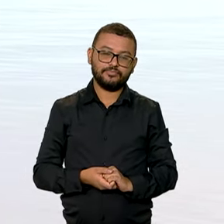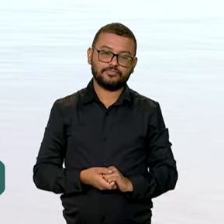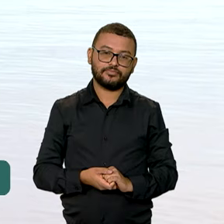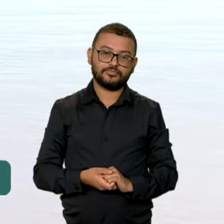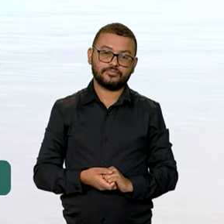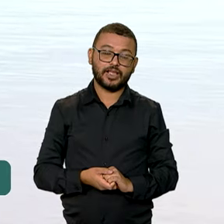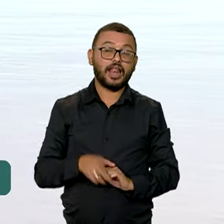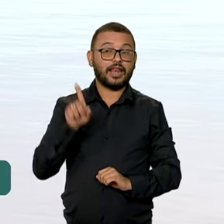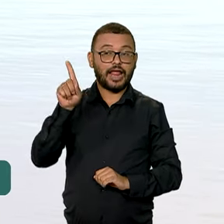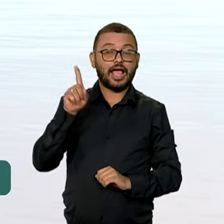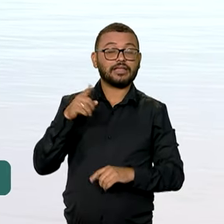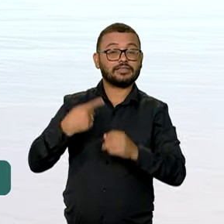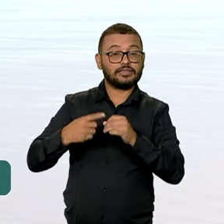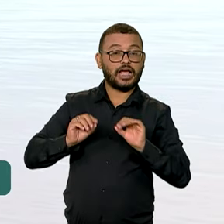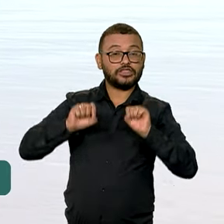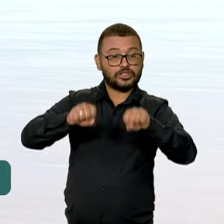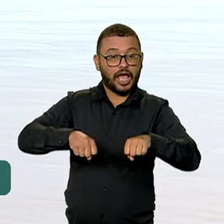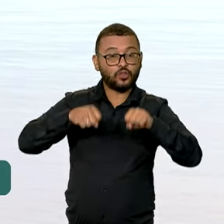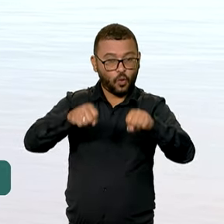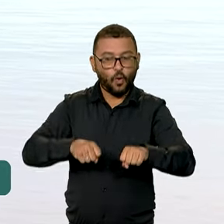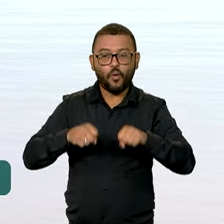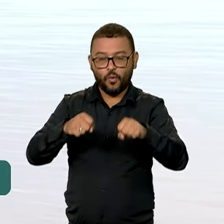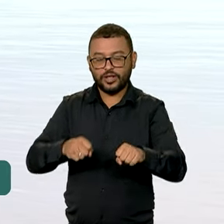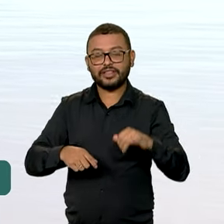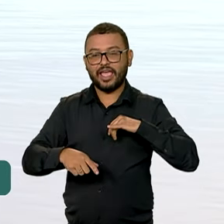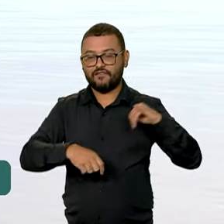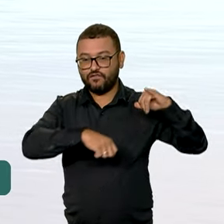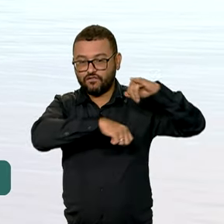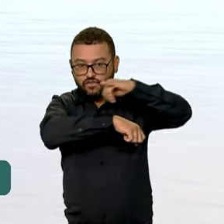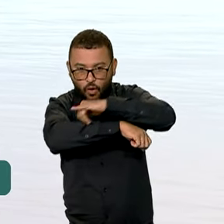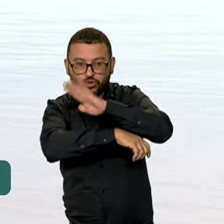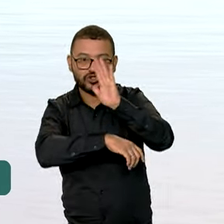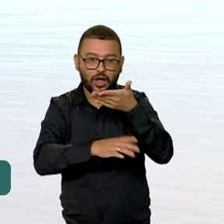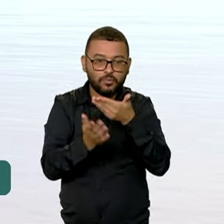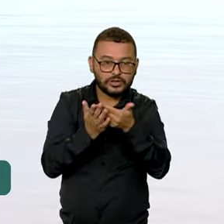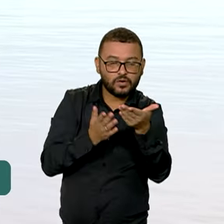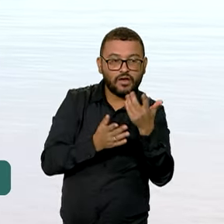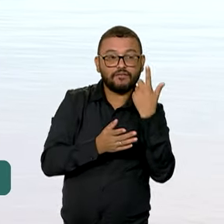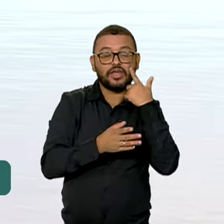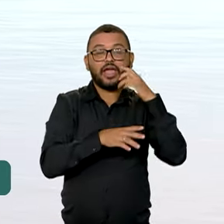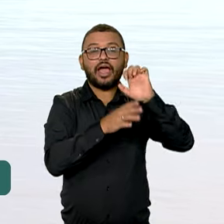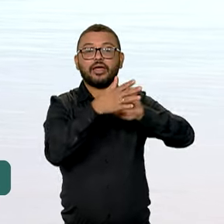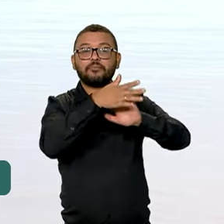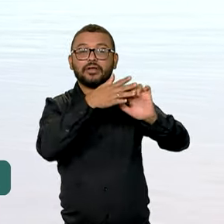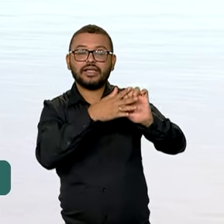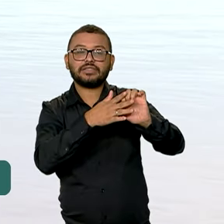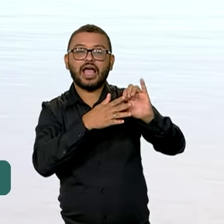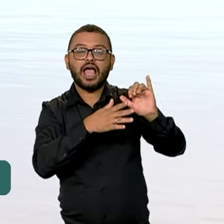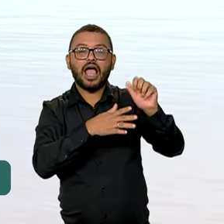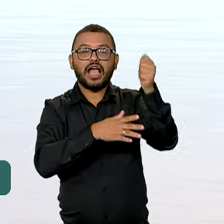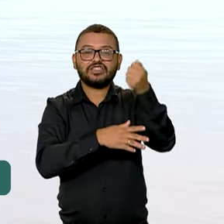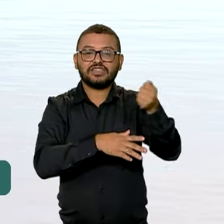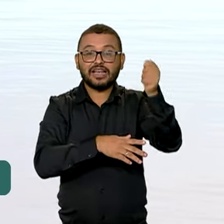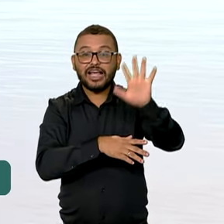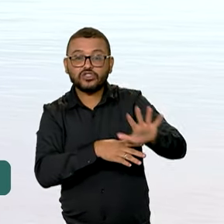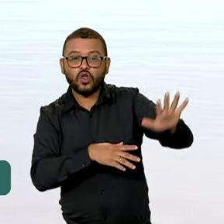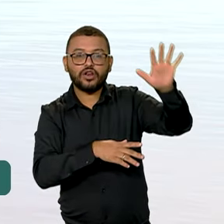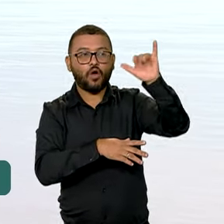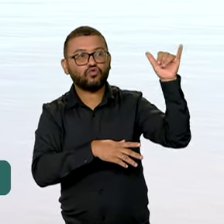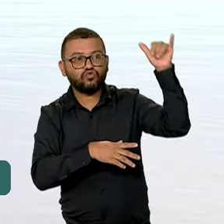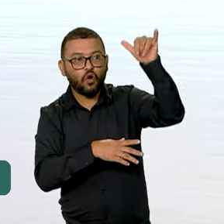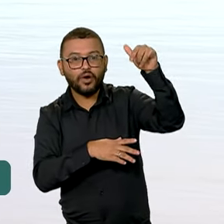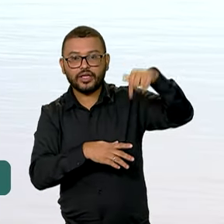Além de Canoas, que já recebe voos comerciais, o ministro disse que a ANAC, a Agência Nacional de Aviação Civil, deve